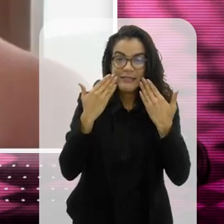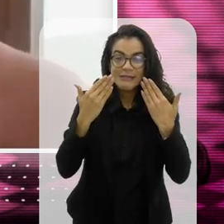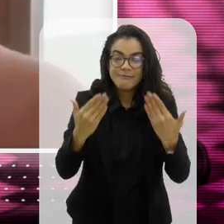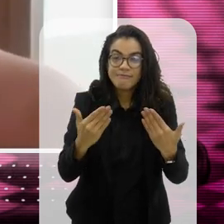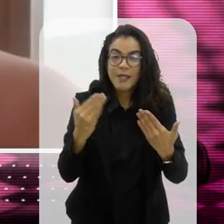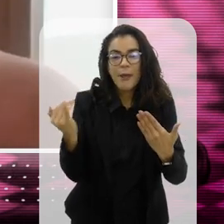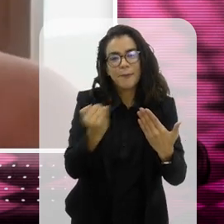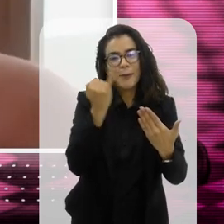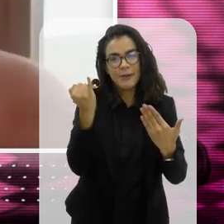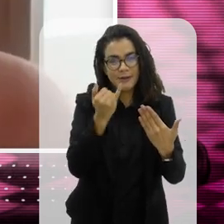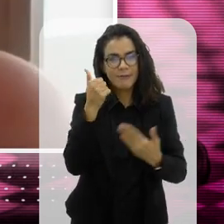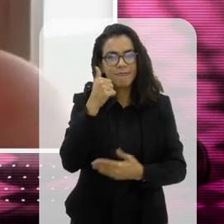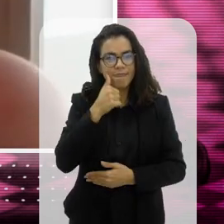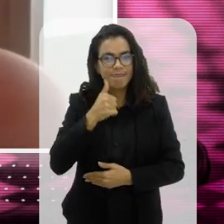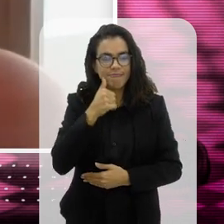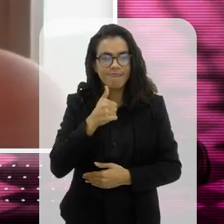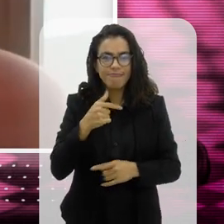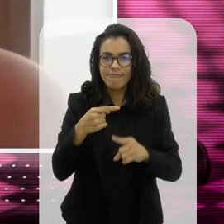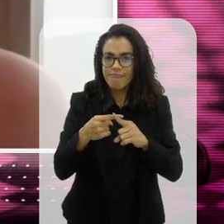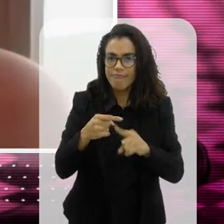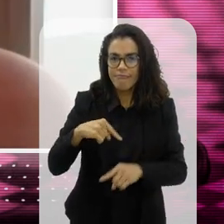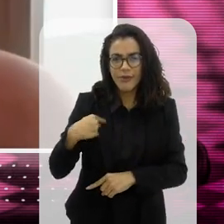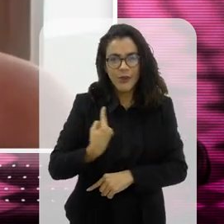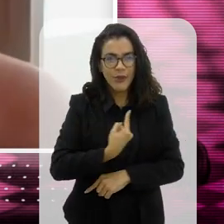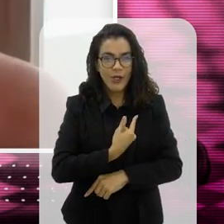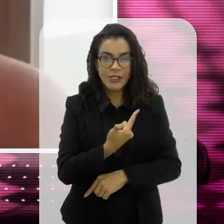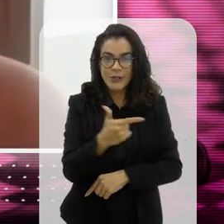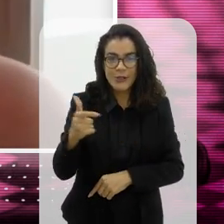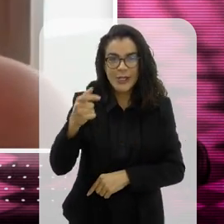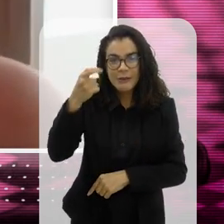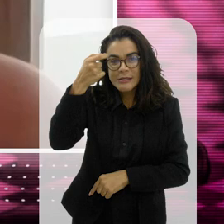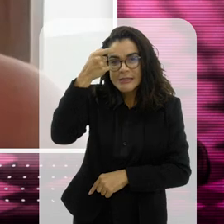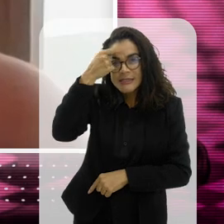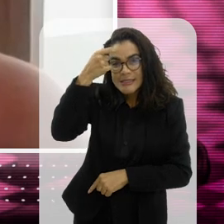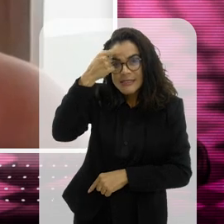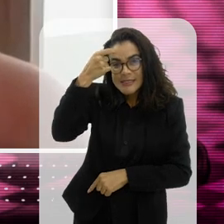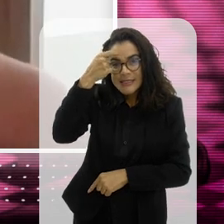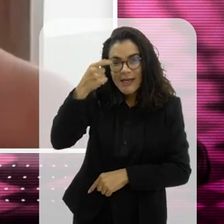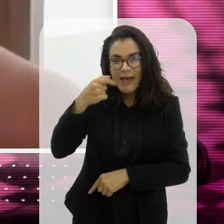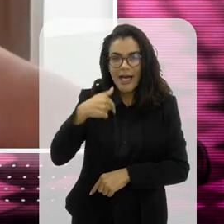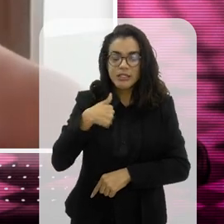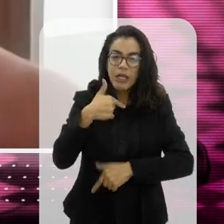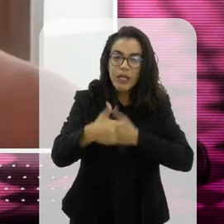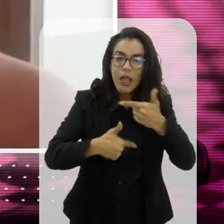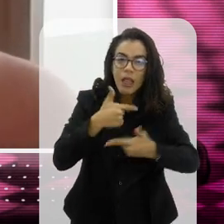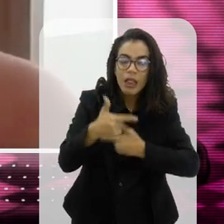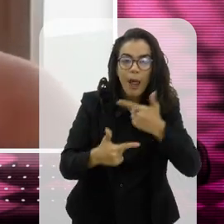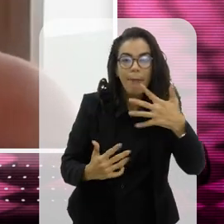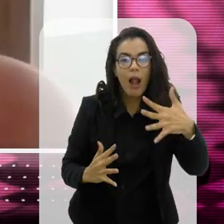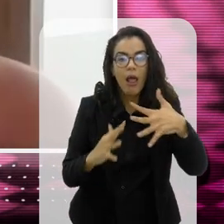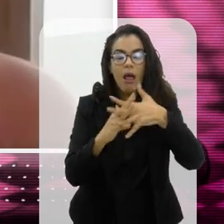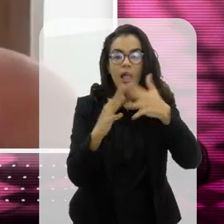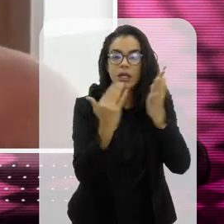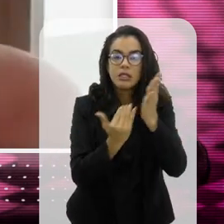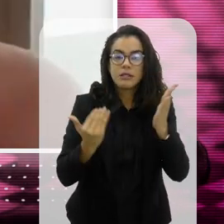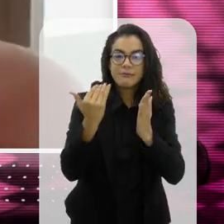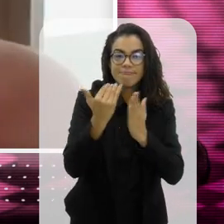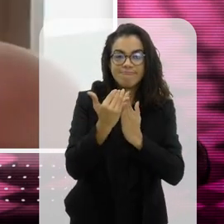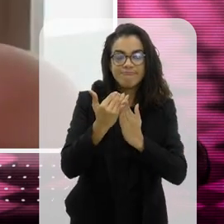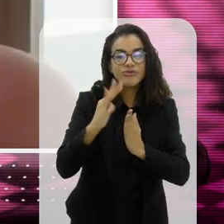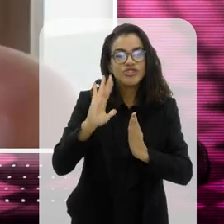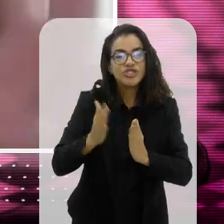apresenta, é importante, inclusive, para as mulheres, porque nós não temos essa noção de que a gente faz demais, como está